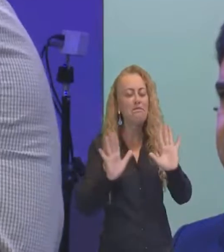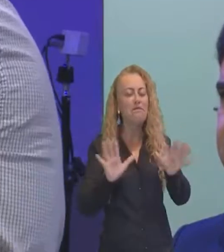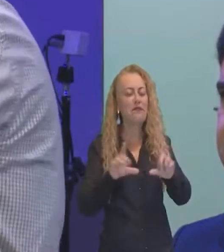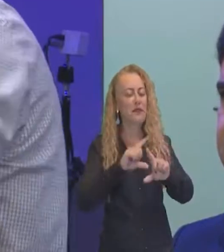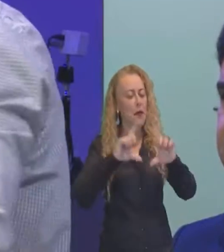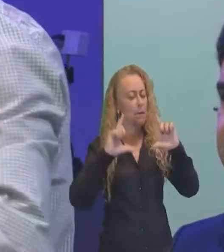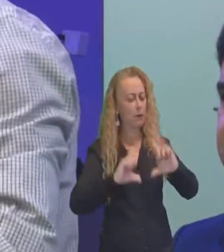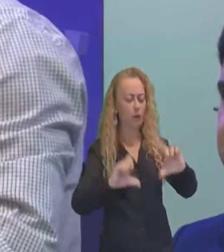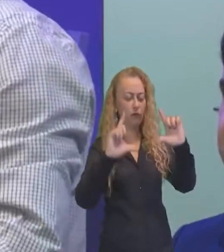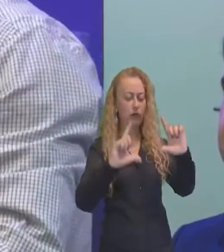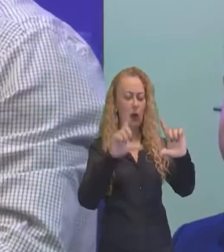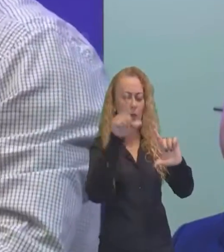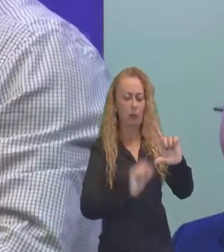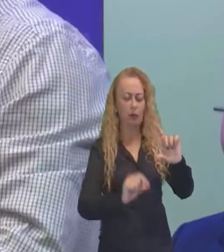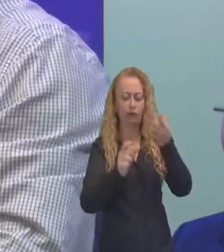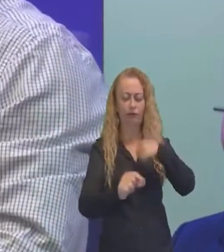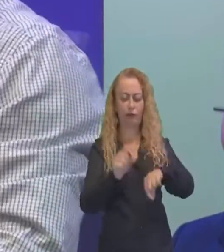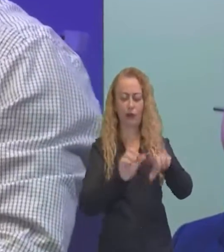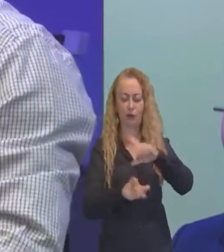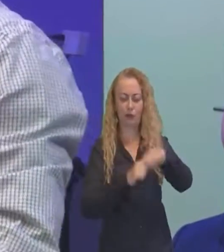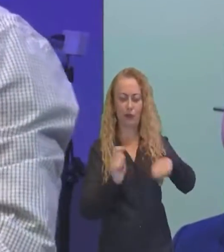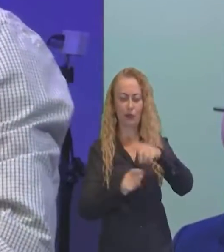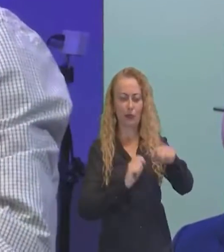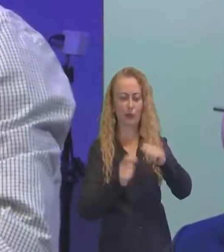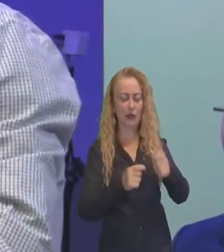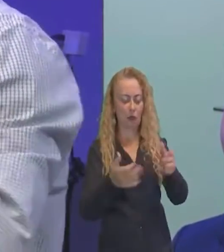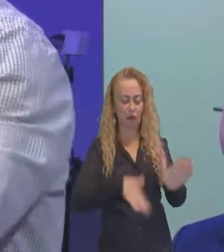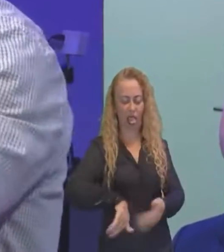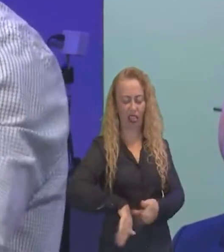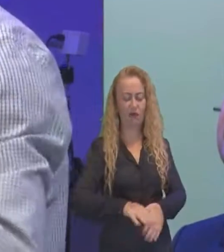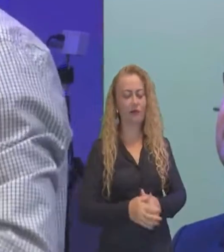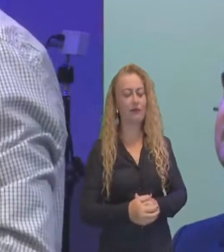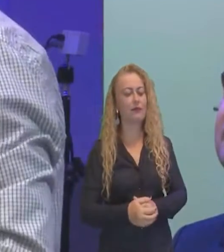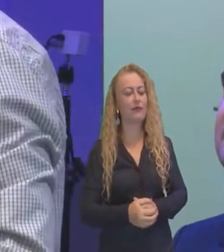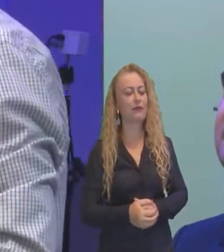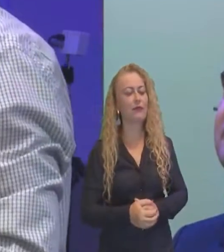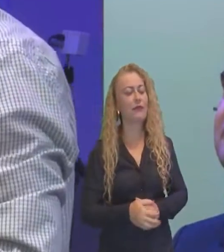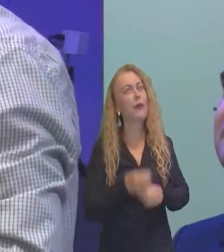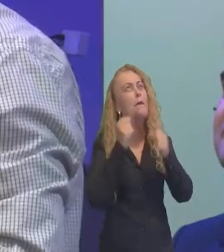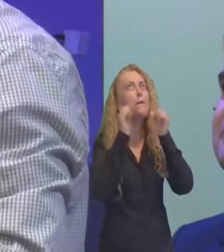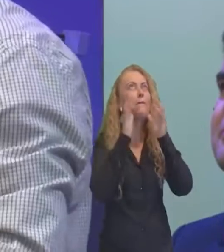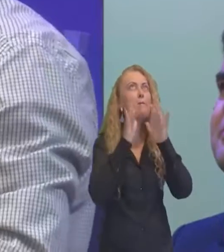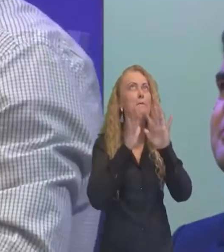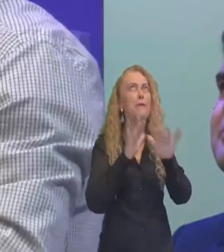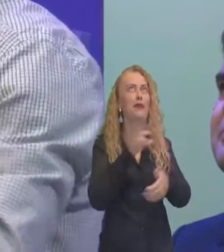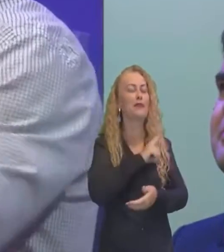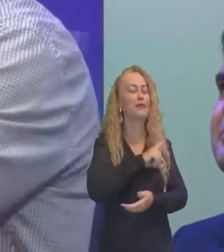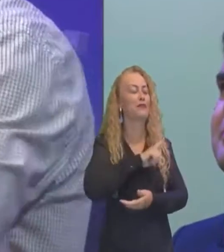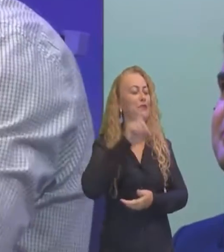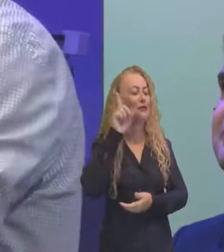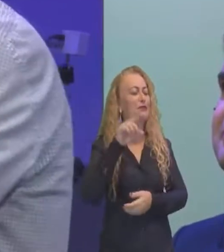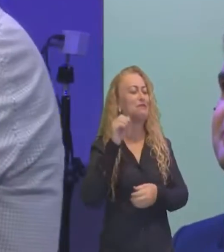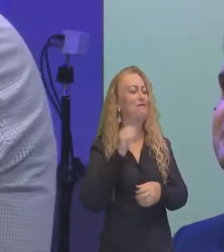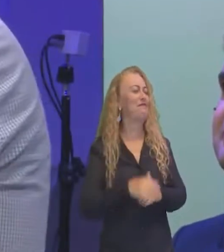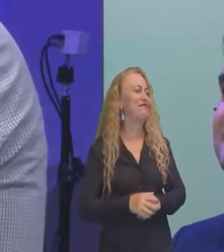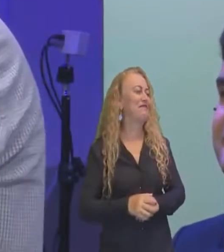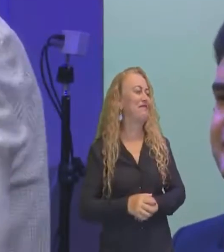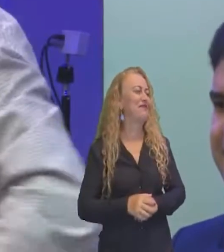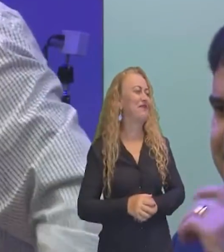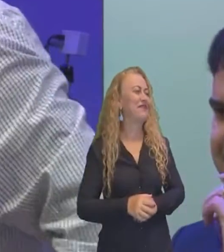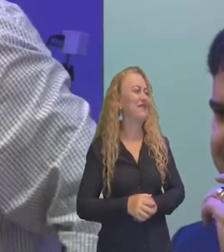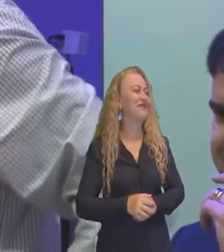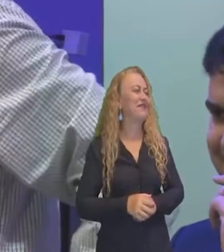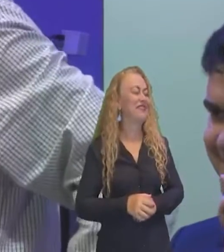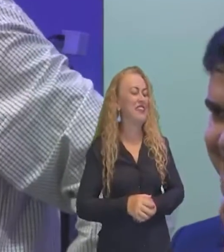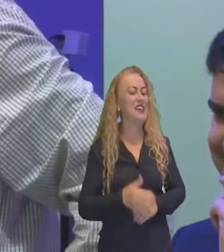precisa colocar então a foto para baixo. E isso é bênção de Deus. Então, queridos, esse é o